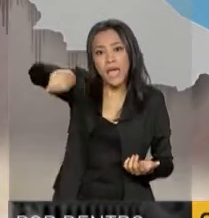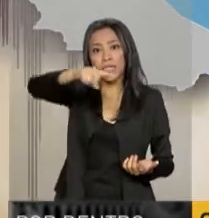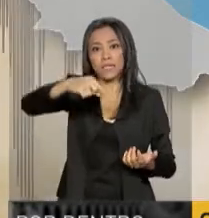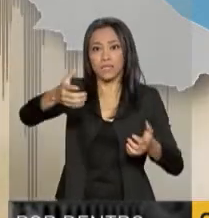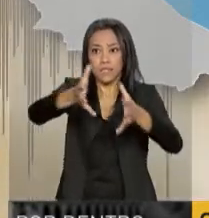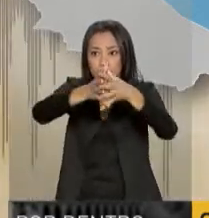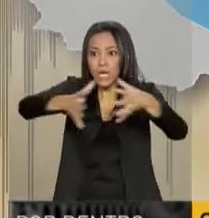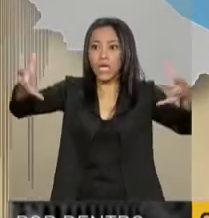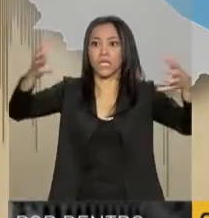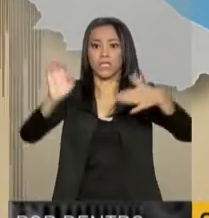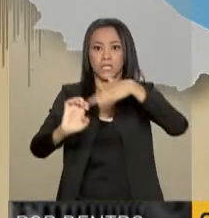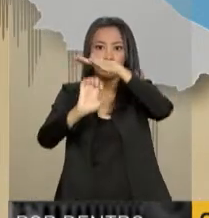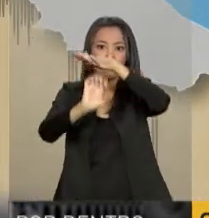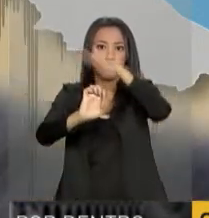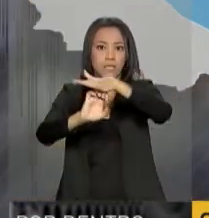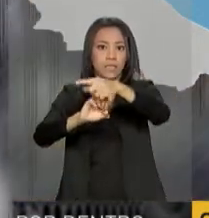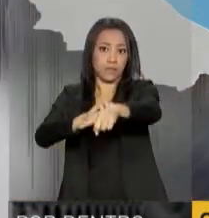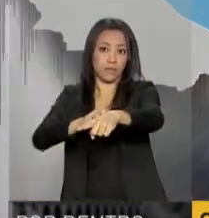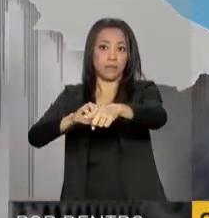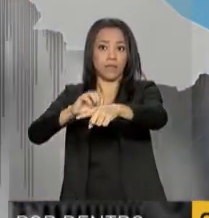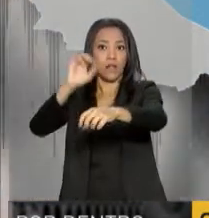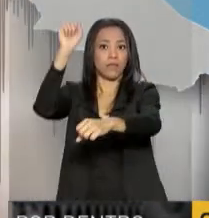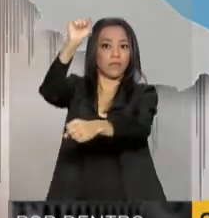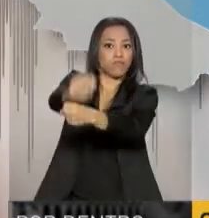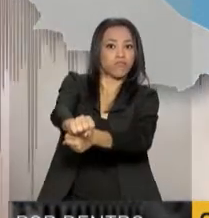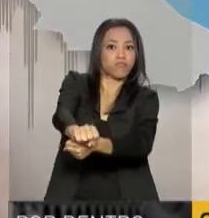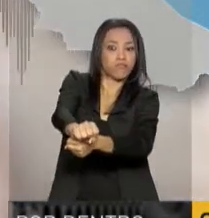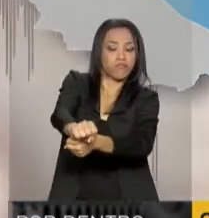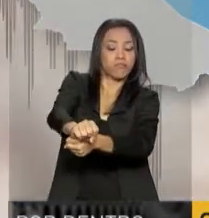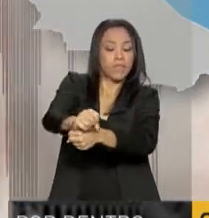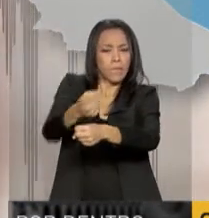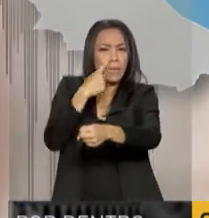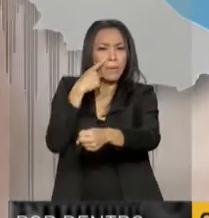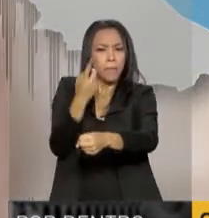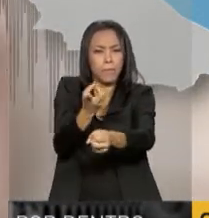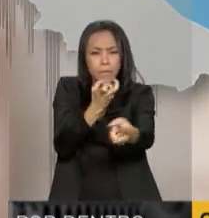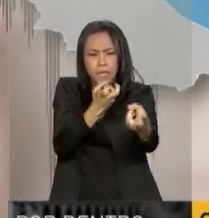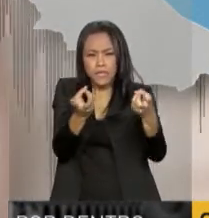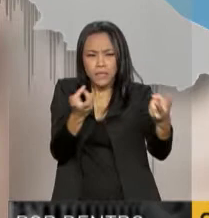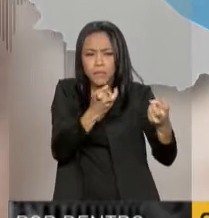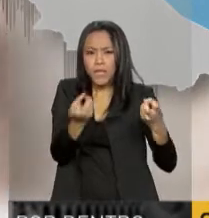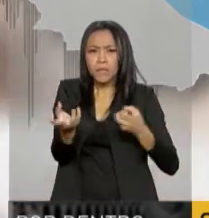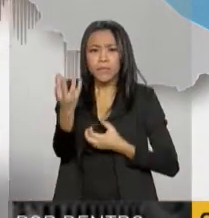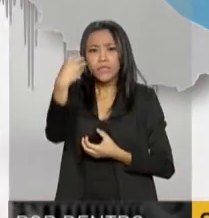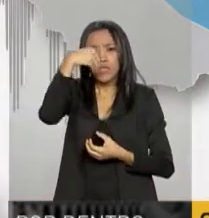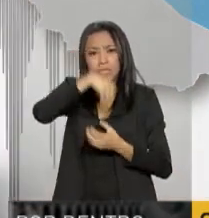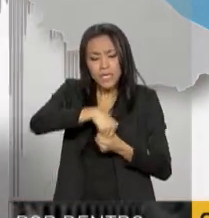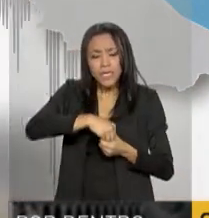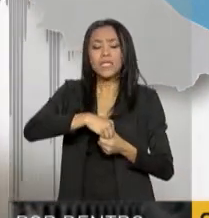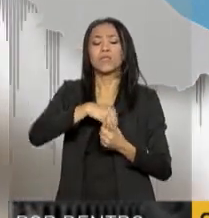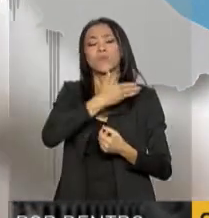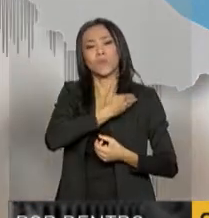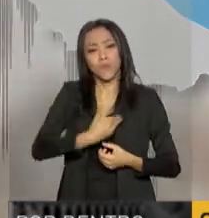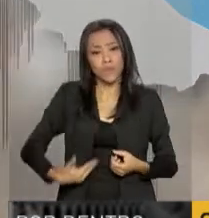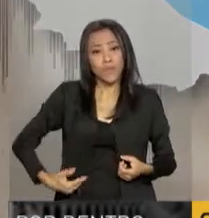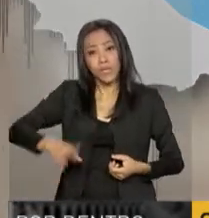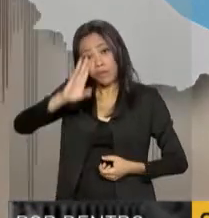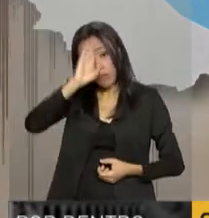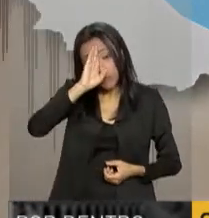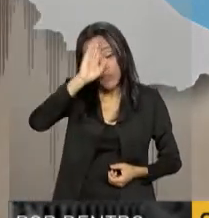empreiteiras pararam no brasil percebemos vários segmentos dentro do governo principalmente nos poderes